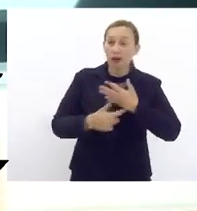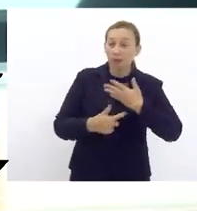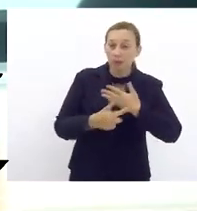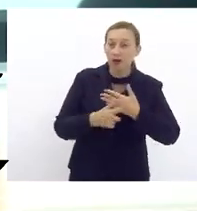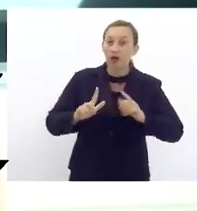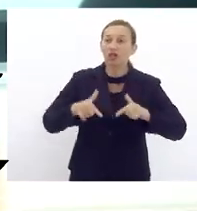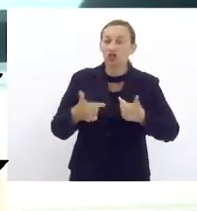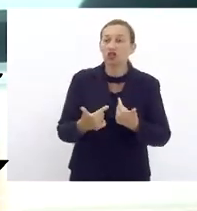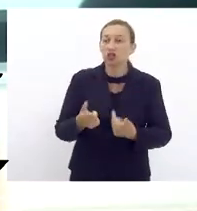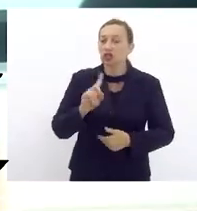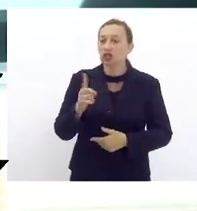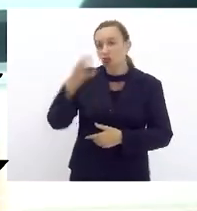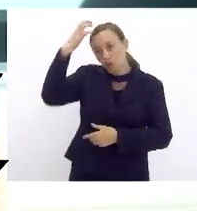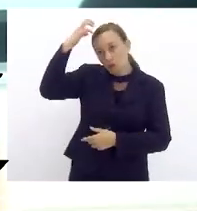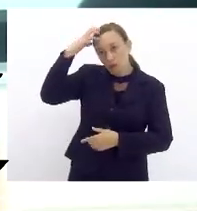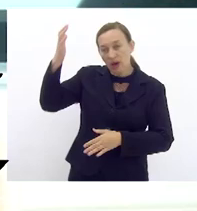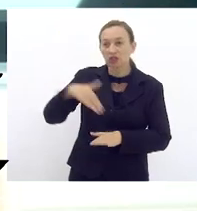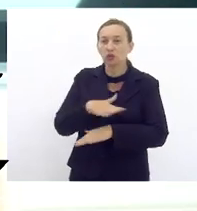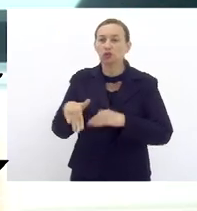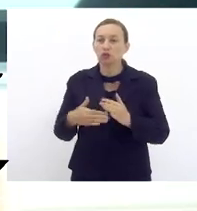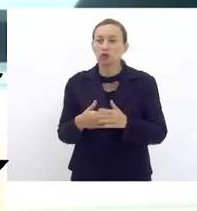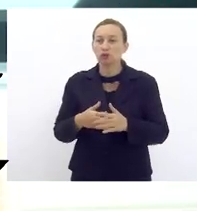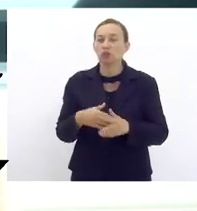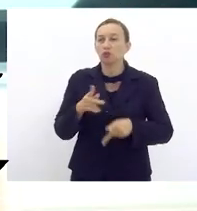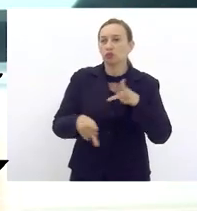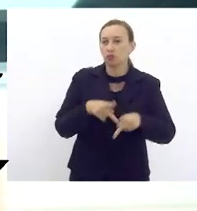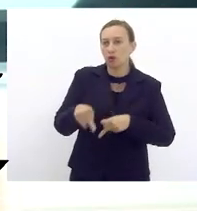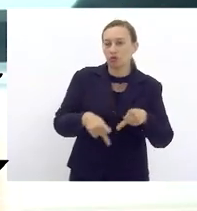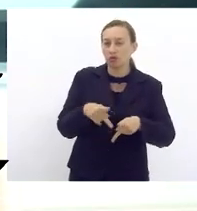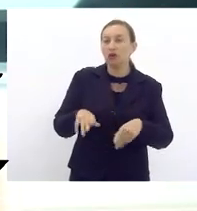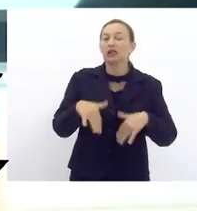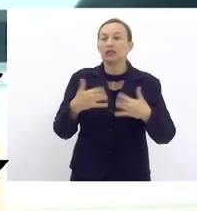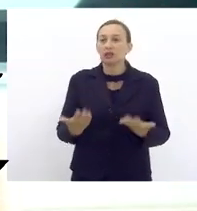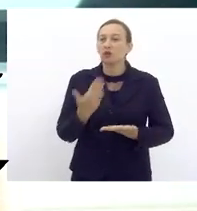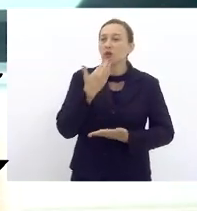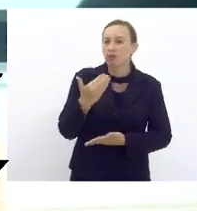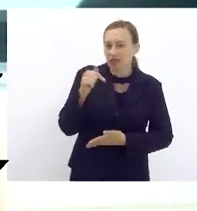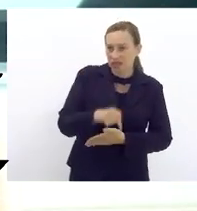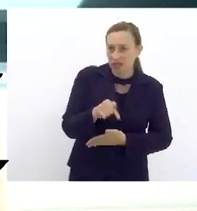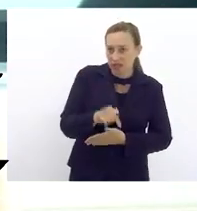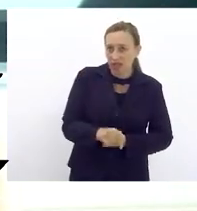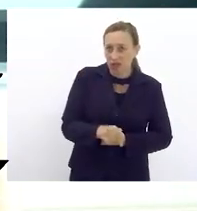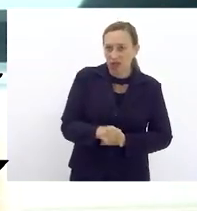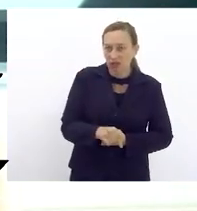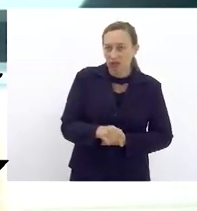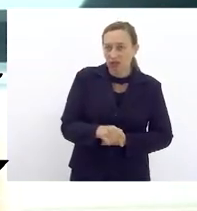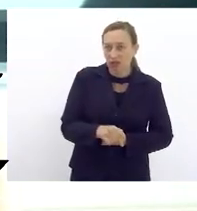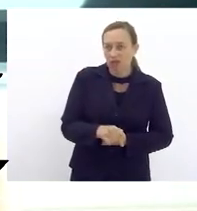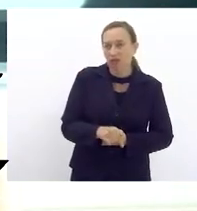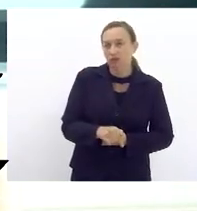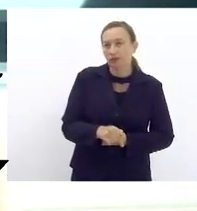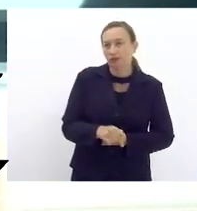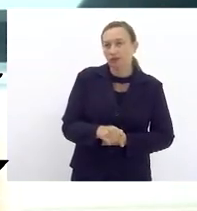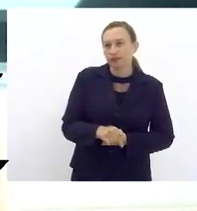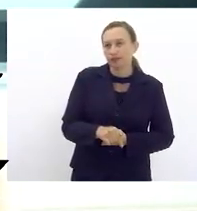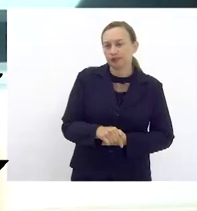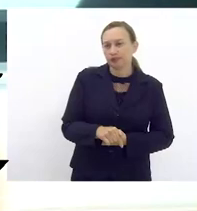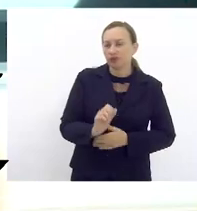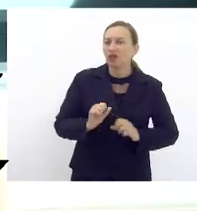e não botar a culpa toda na população Então o que eu peço aqui e dando até